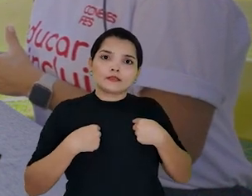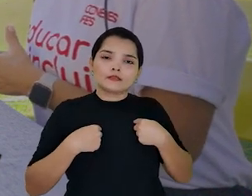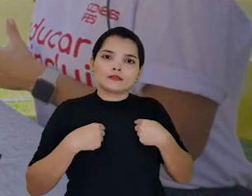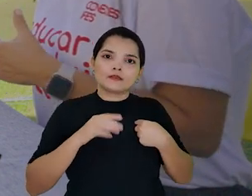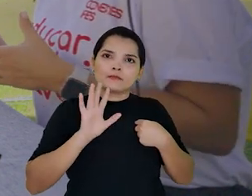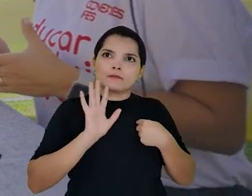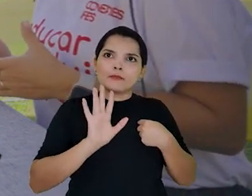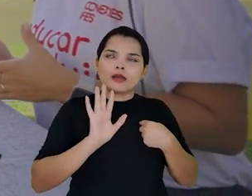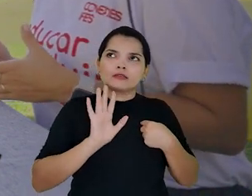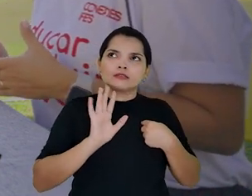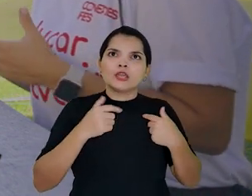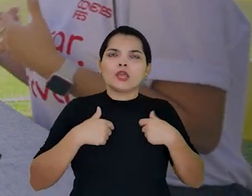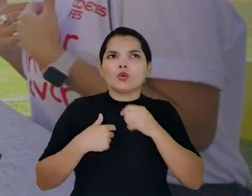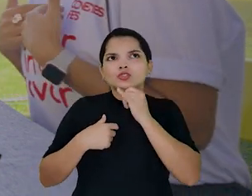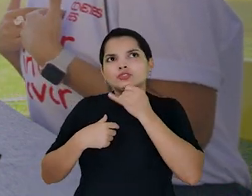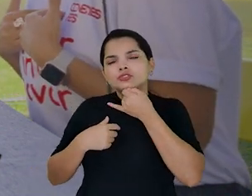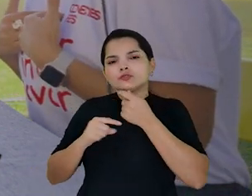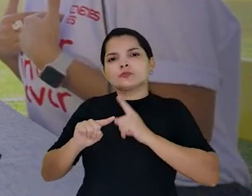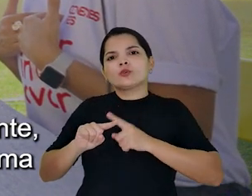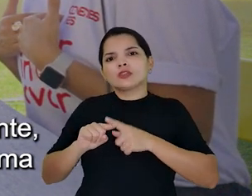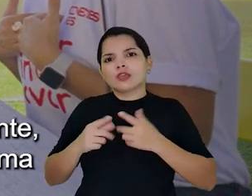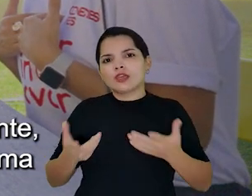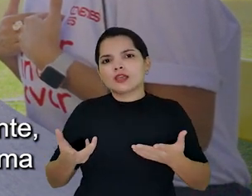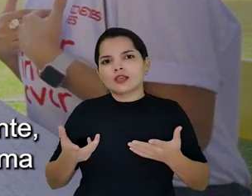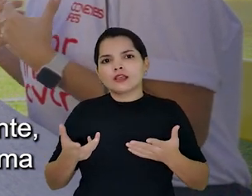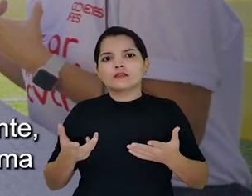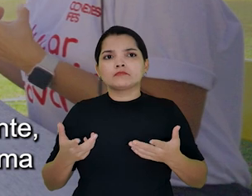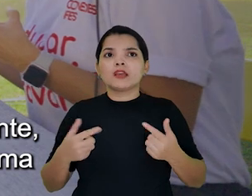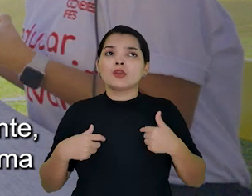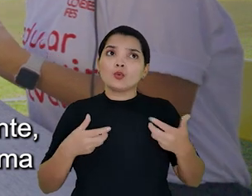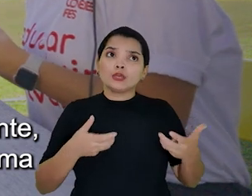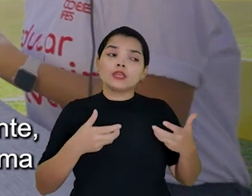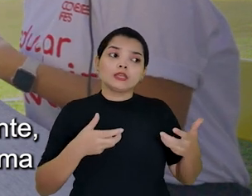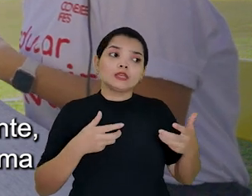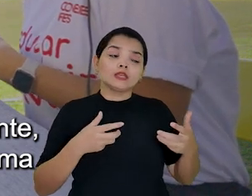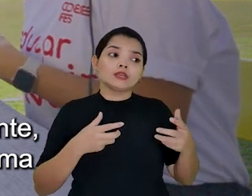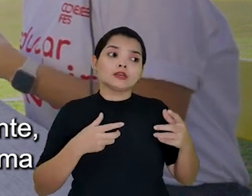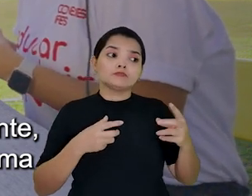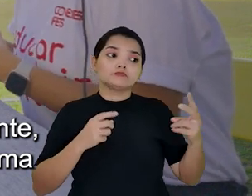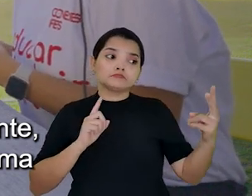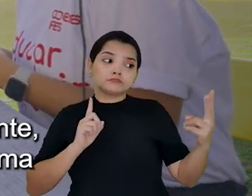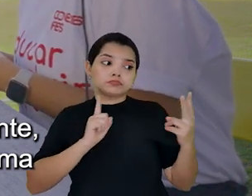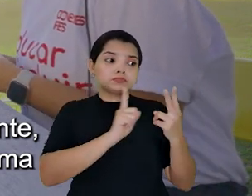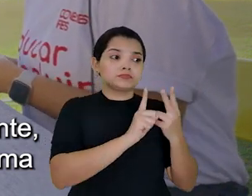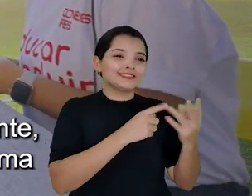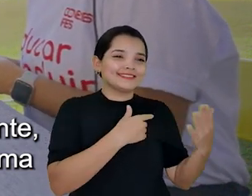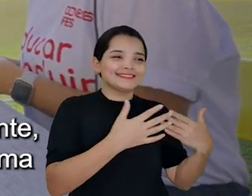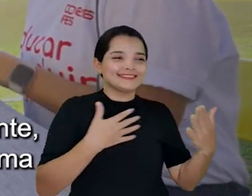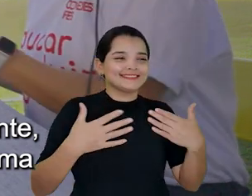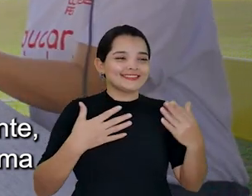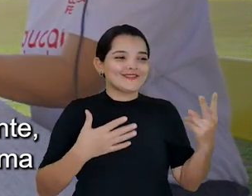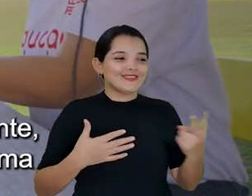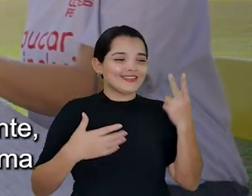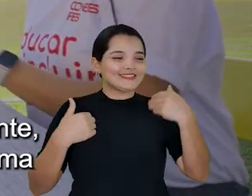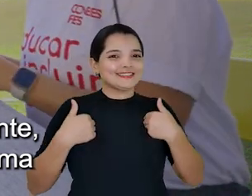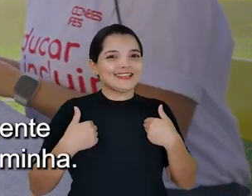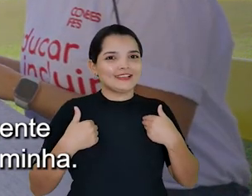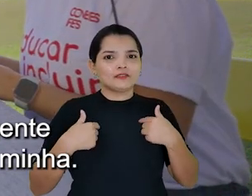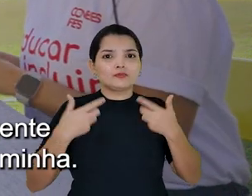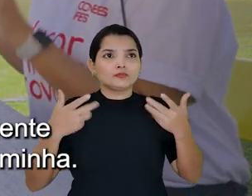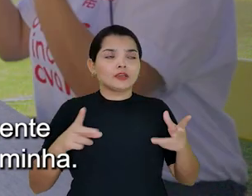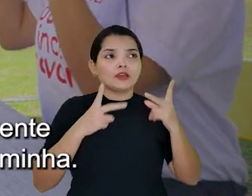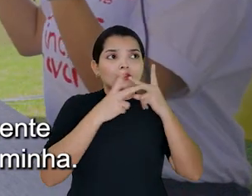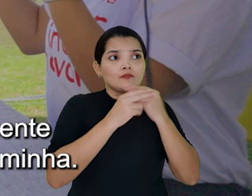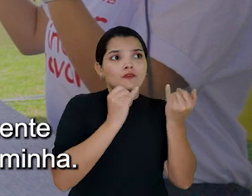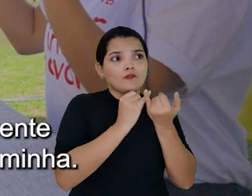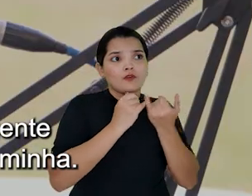minha me provocou essa tristeza eu queria ser reconhecido por eles eu queria ser ser pertencente ser valorizado por eles e não ser vítima de uma